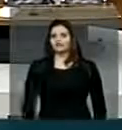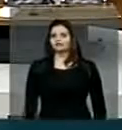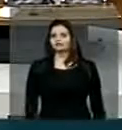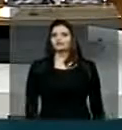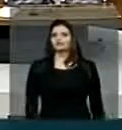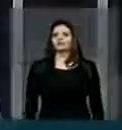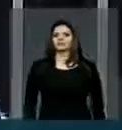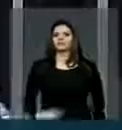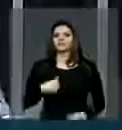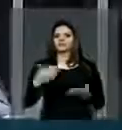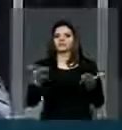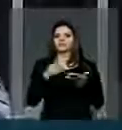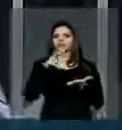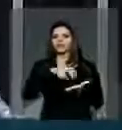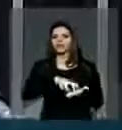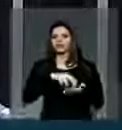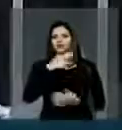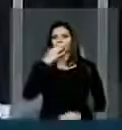na manhã de hoje